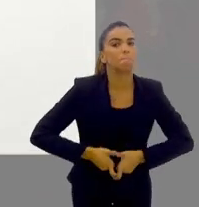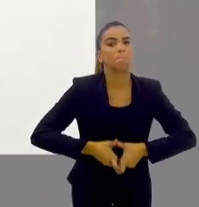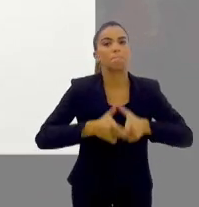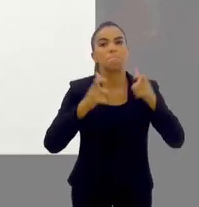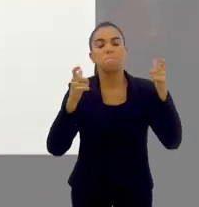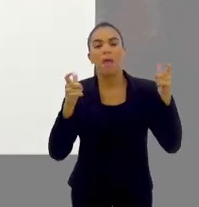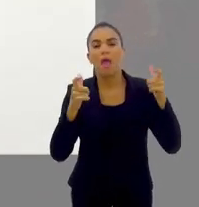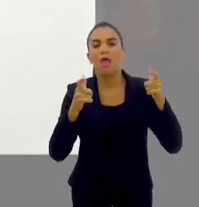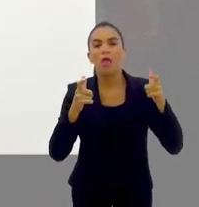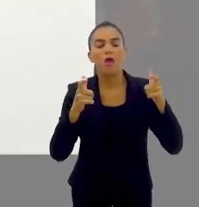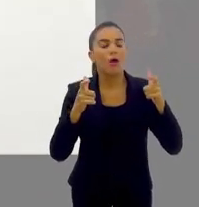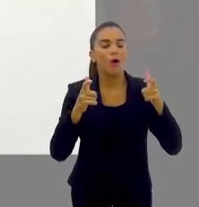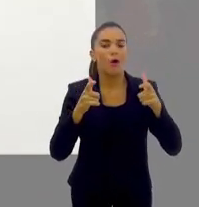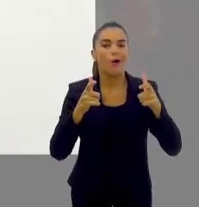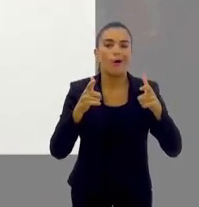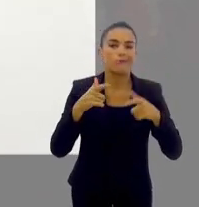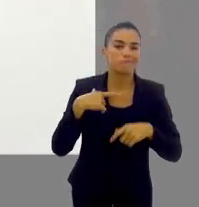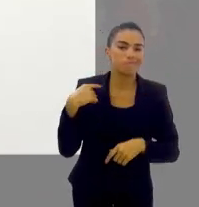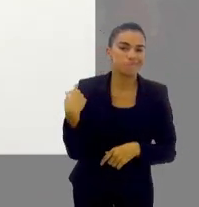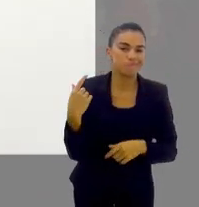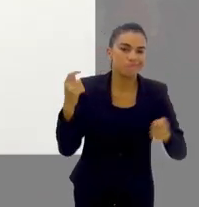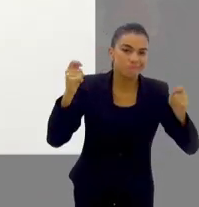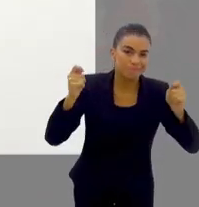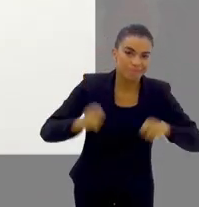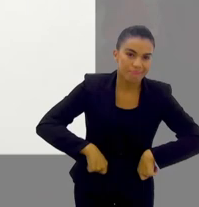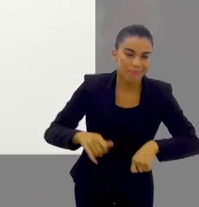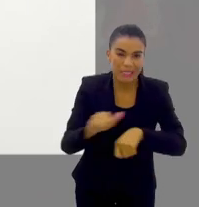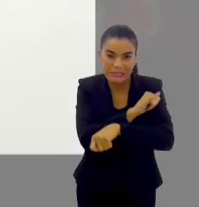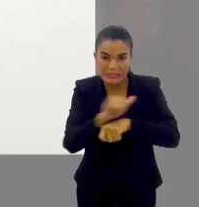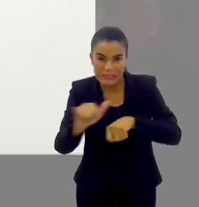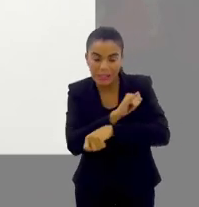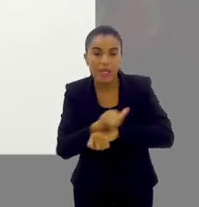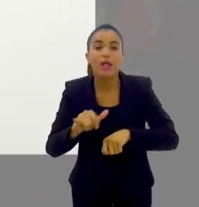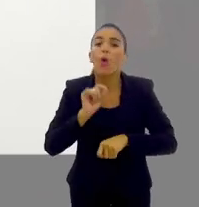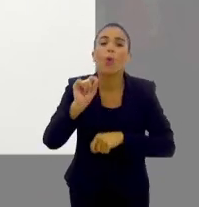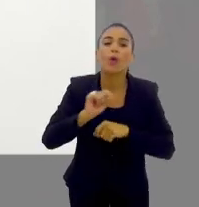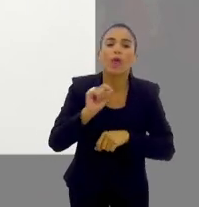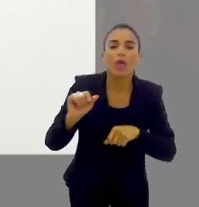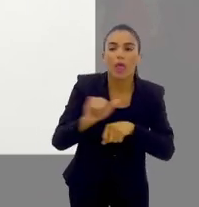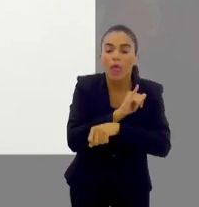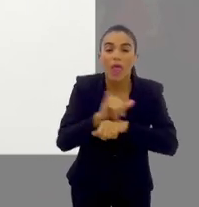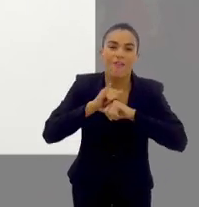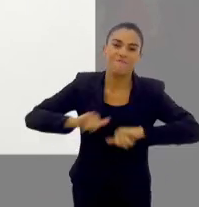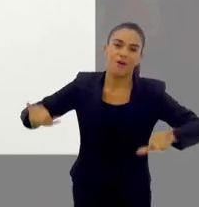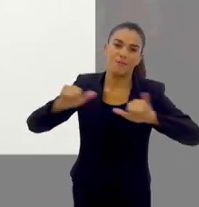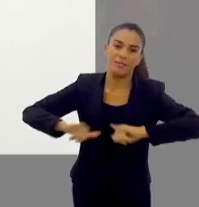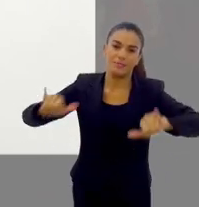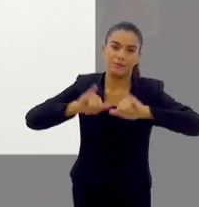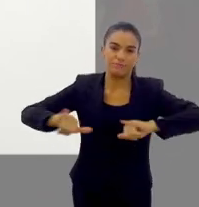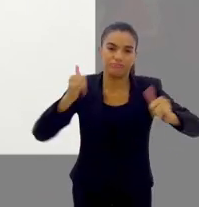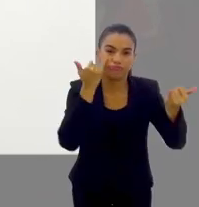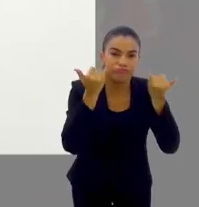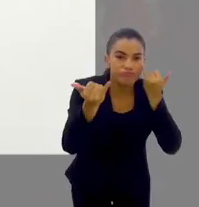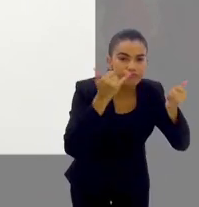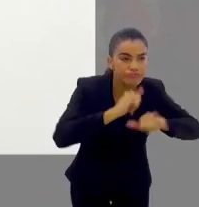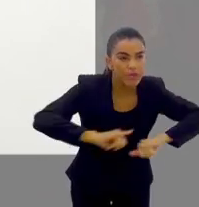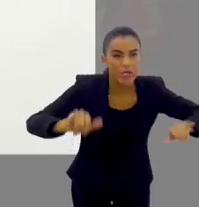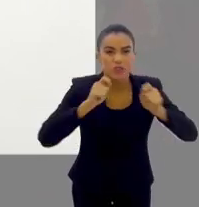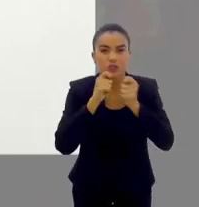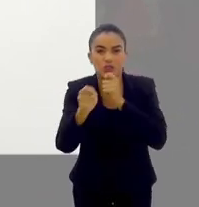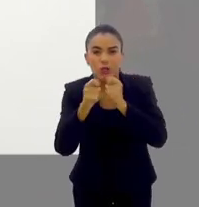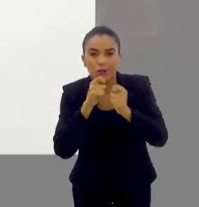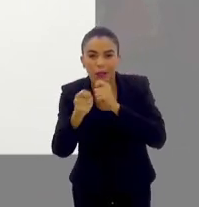uma das maiores armas que a gente pode ter para combater a doença é levar a informação. Então, esse trabalho brilhante aqui